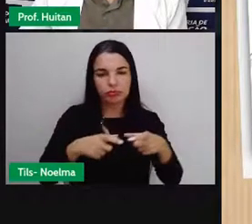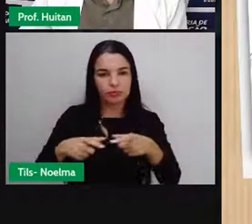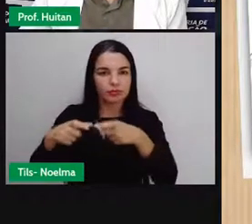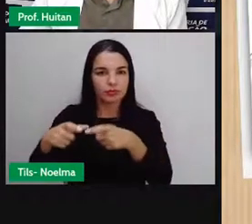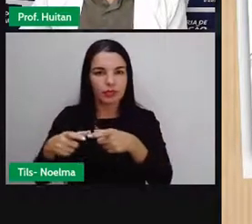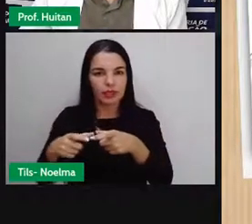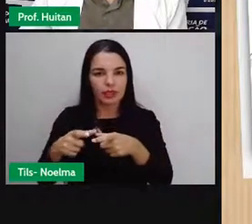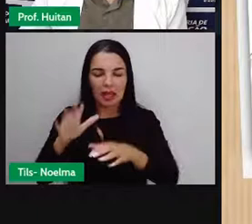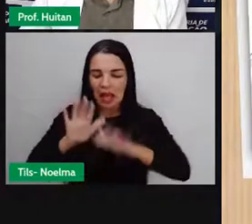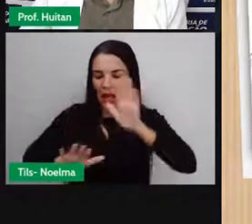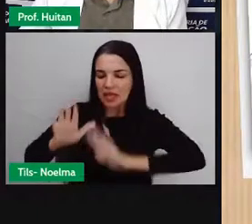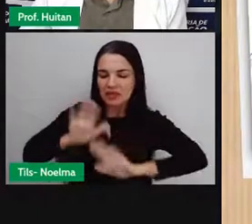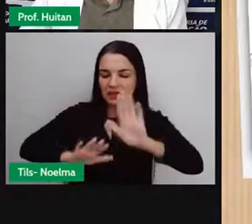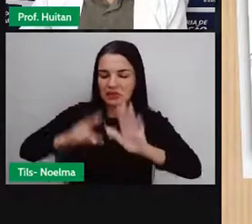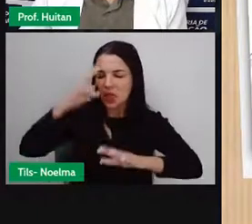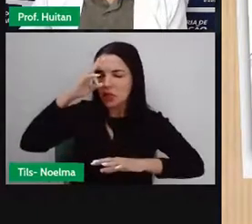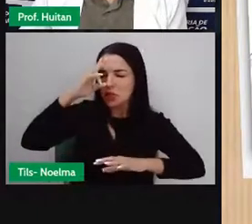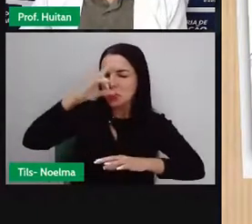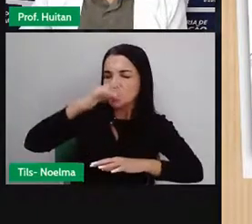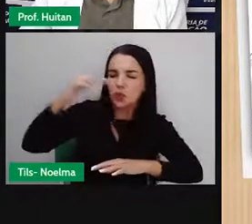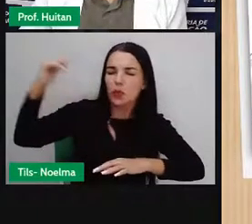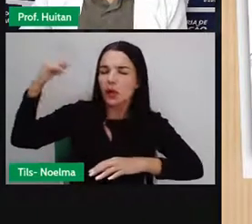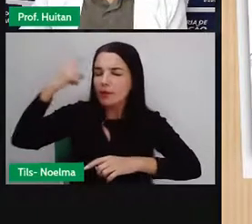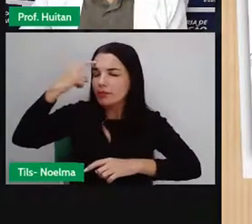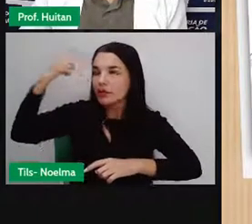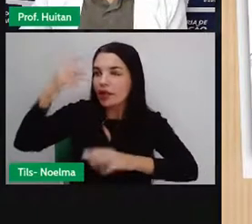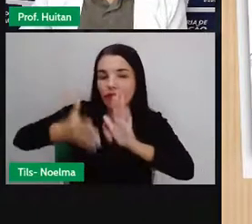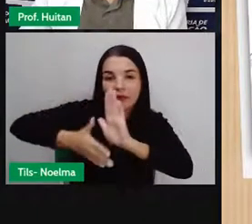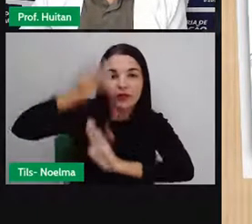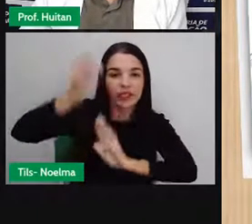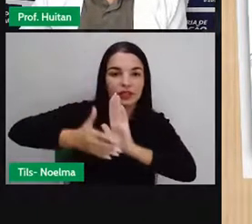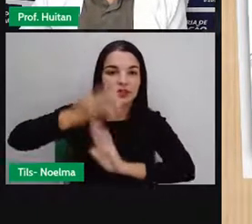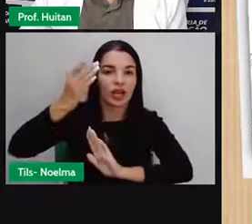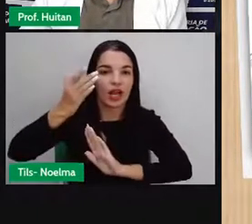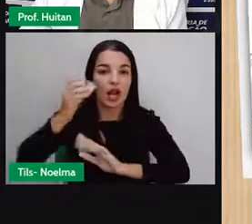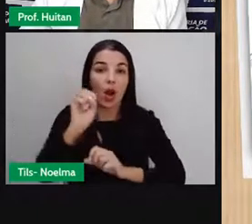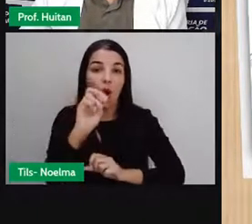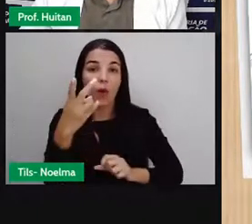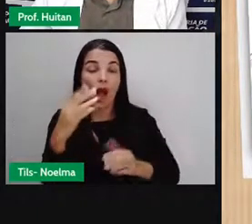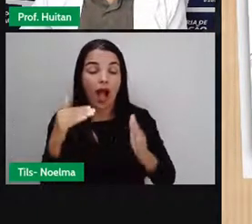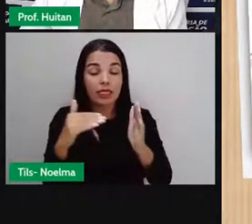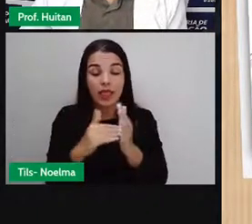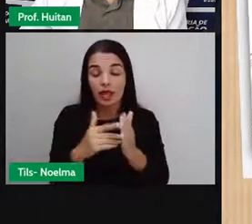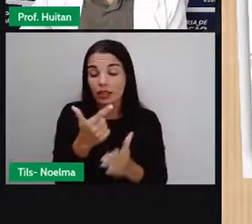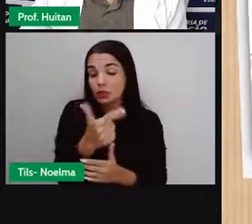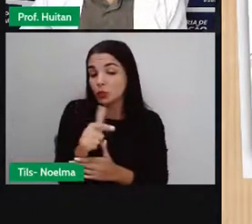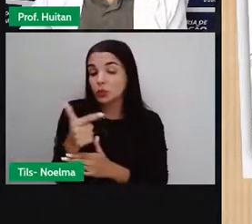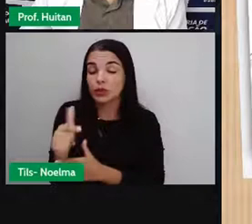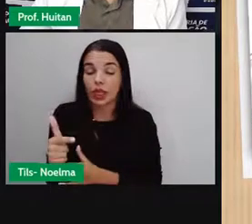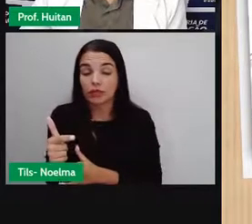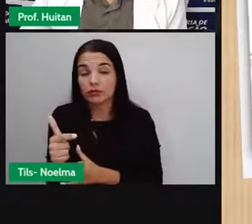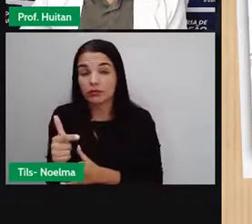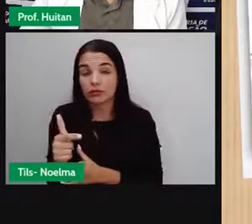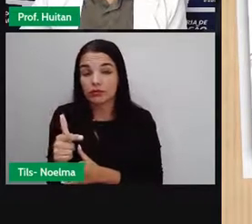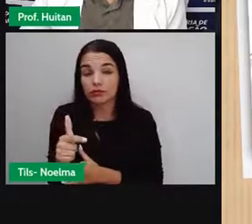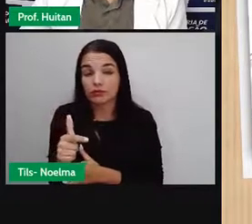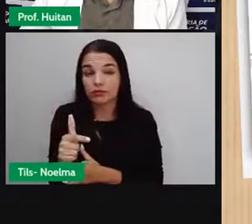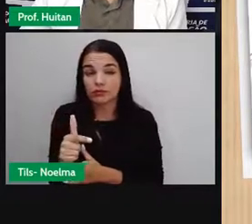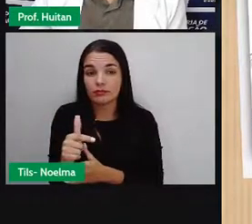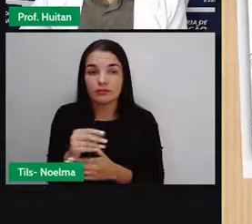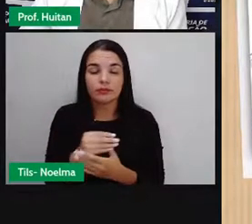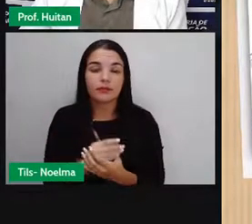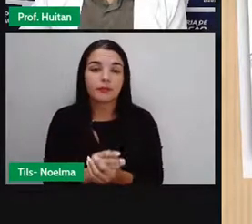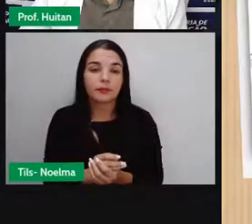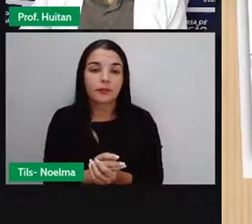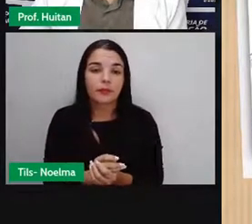talvez nunca imaginávamos viajar ou até já não existem mais ou nunca existiram. Para